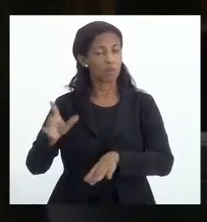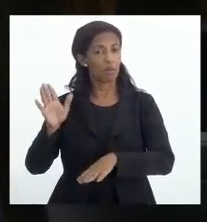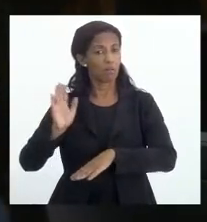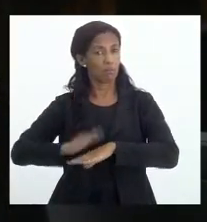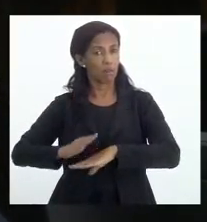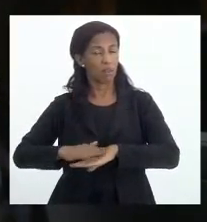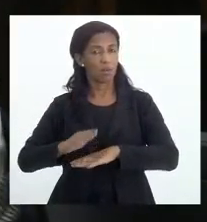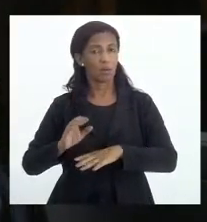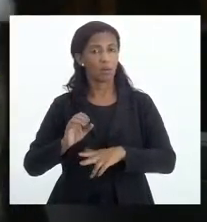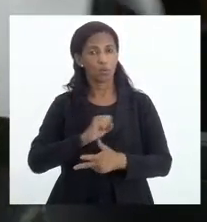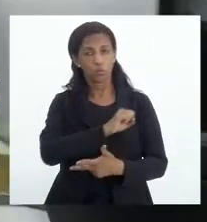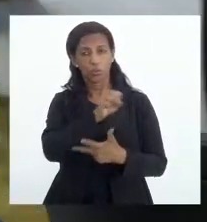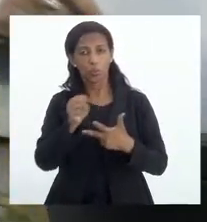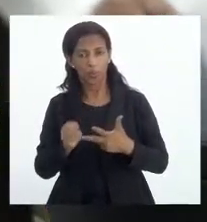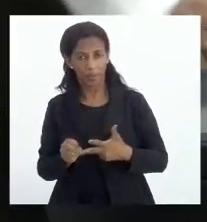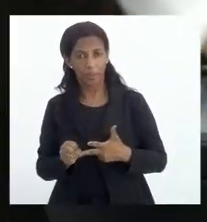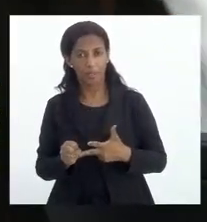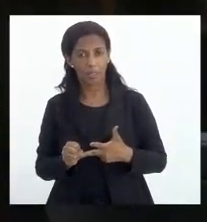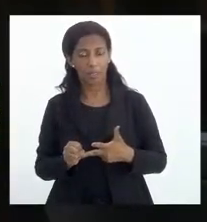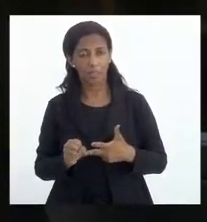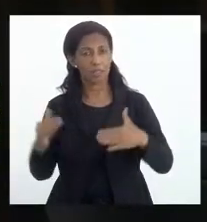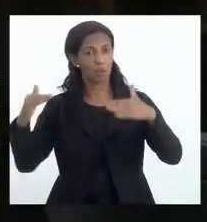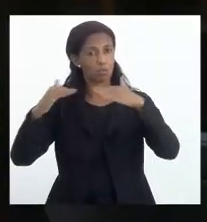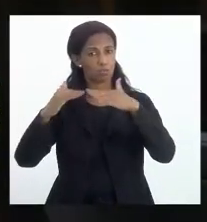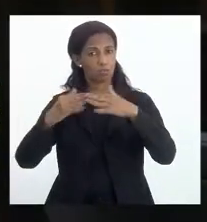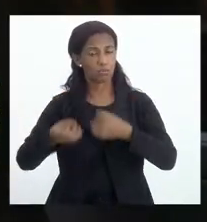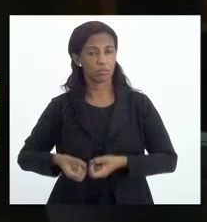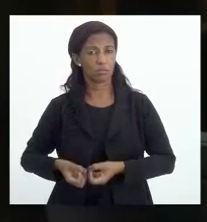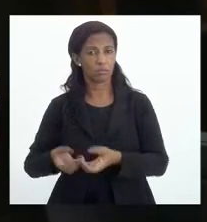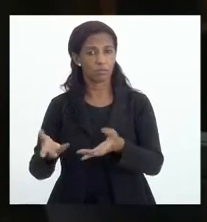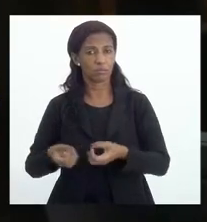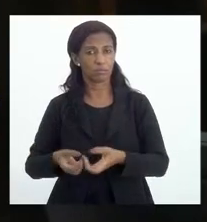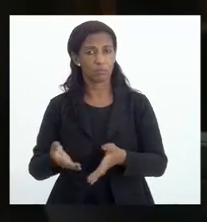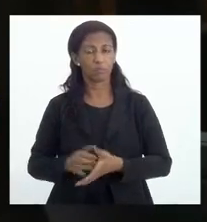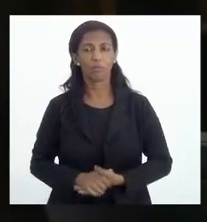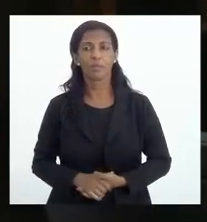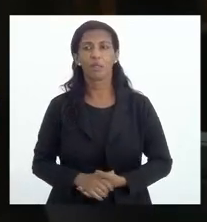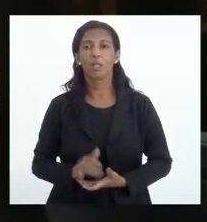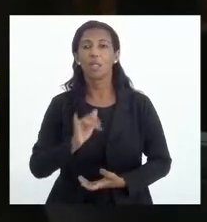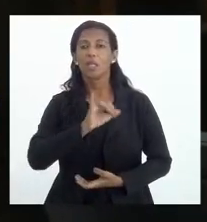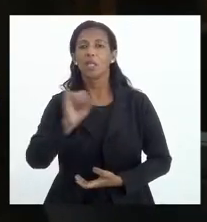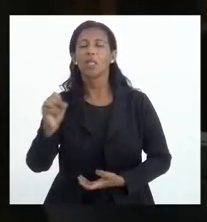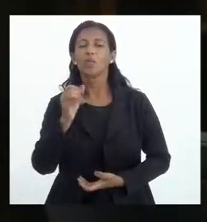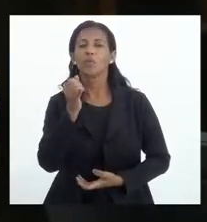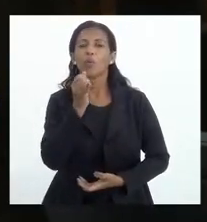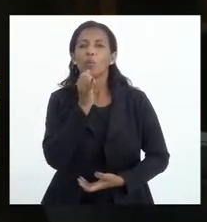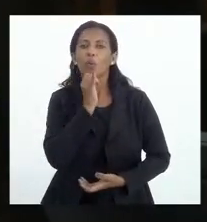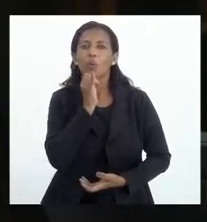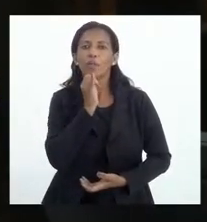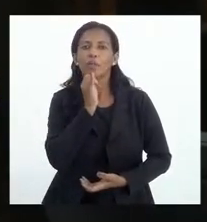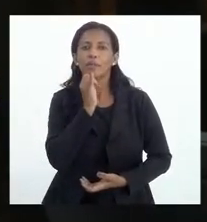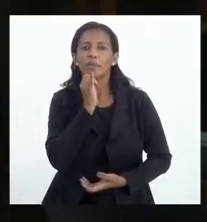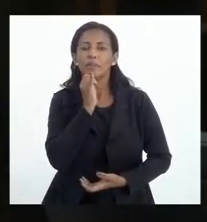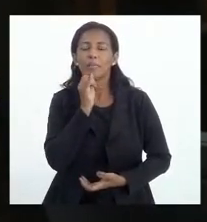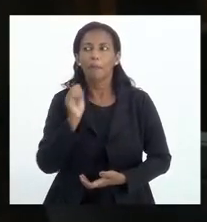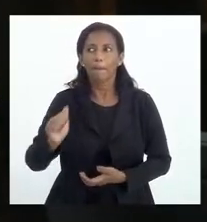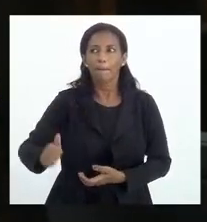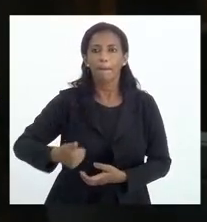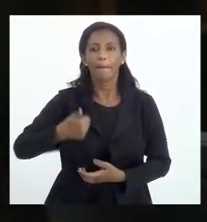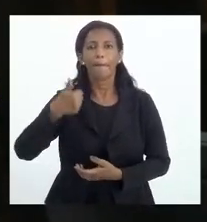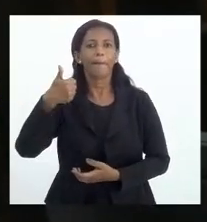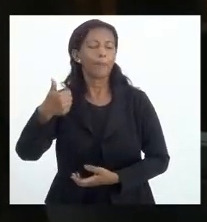relação à adequação dos poderes ao teto de gastos. Isso foi um exemplo extremamente